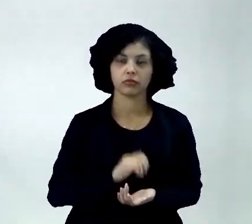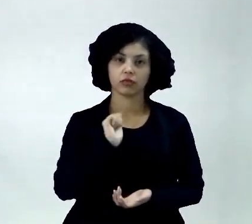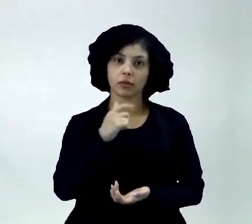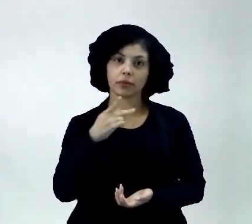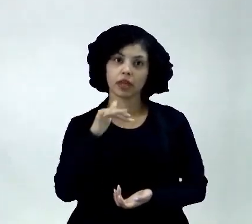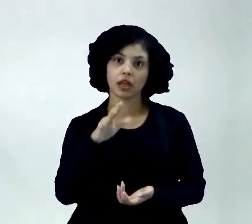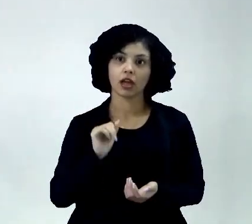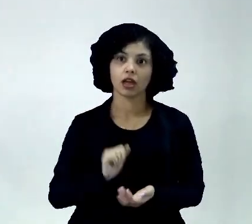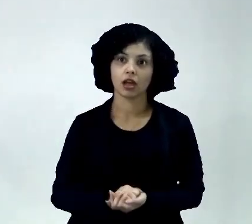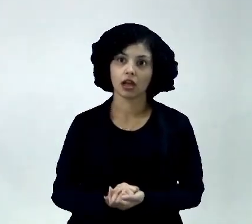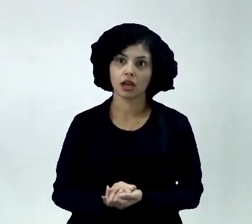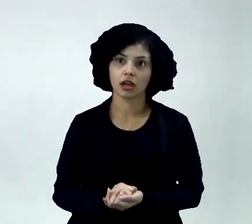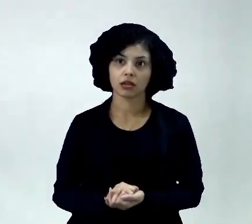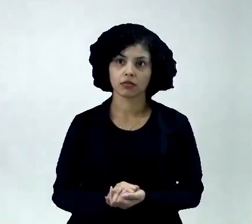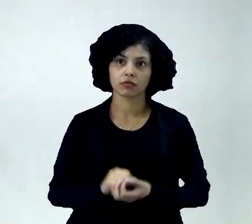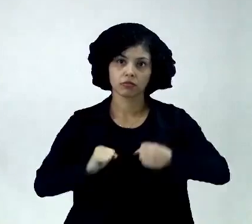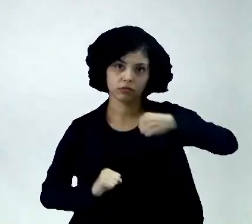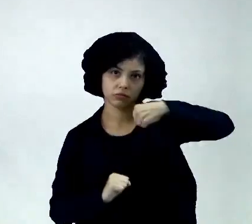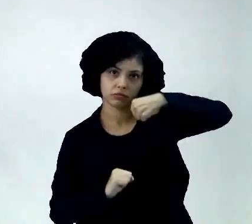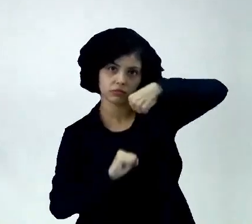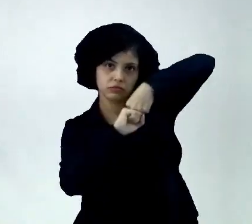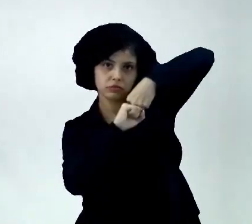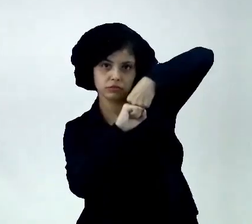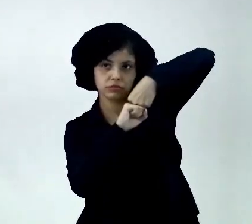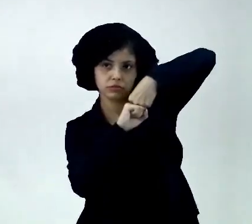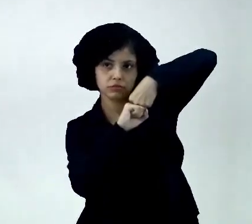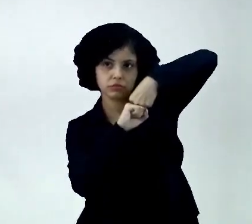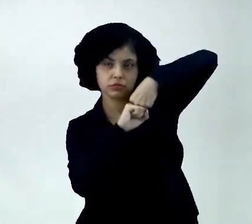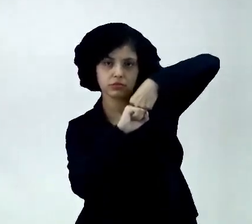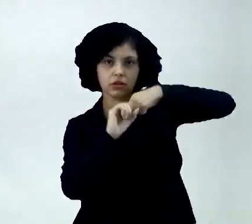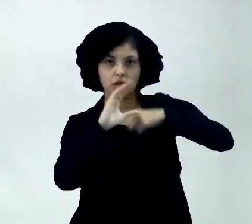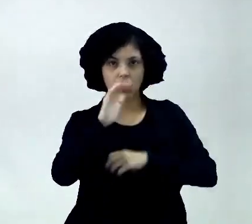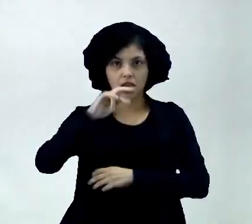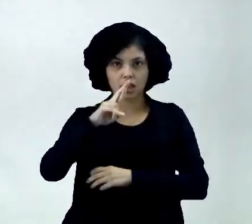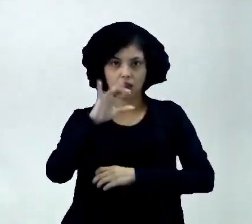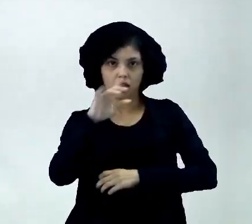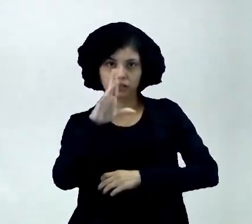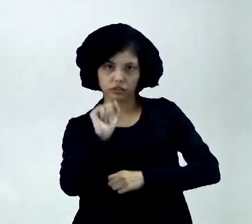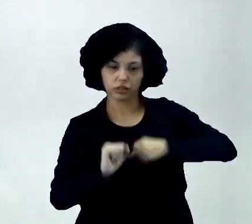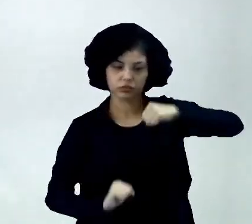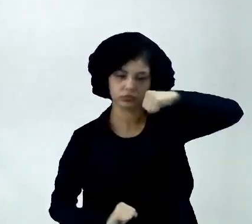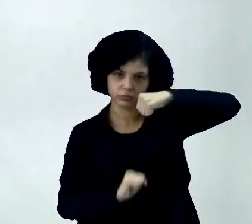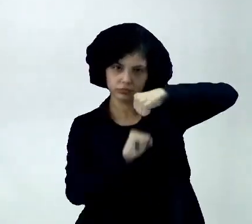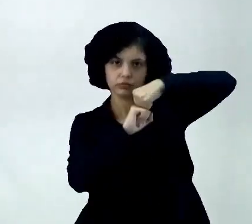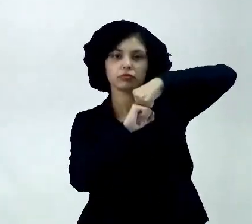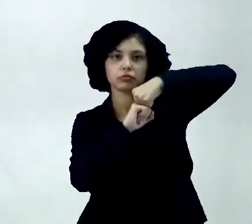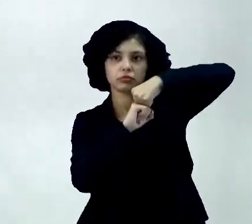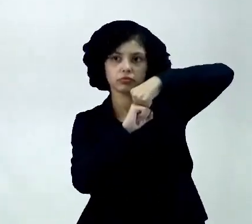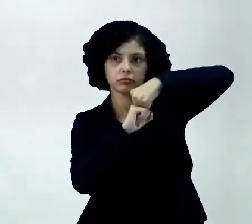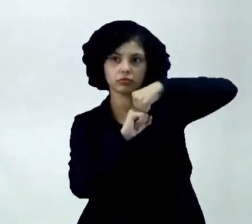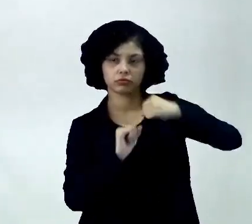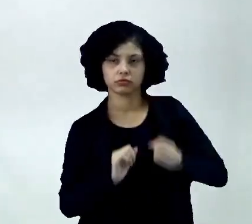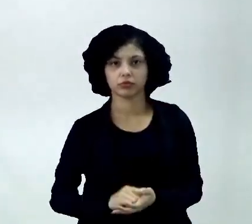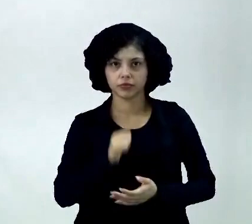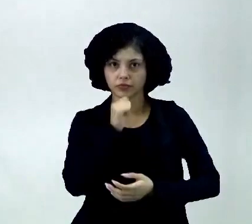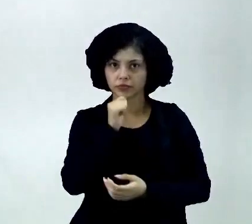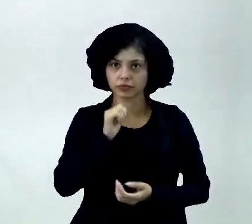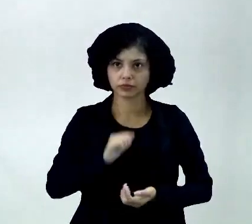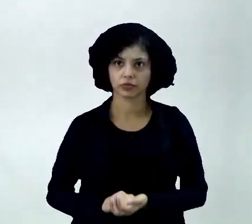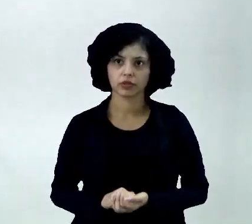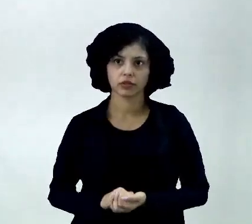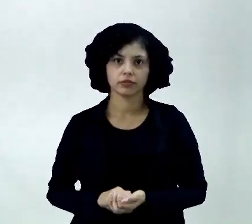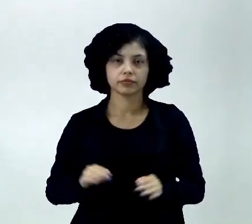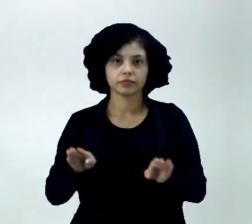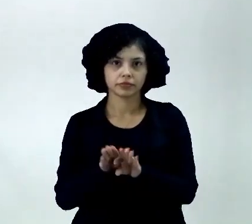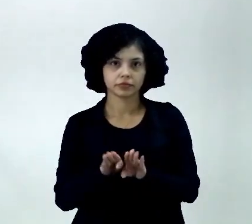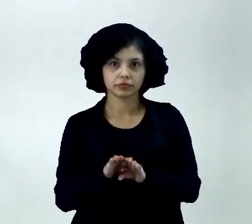apendicular é porque ele está, vamos colocar, empendurado. Pensem que ele está anexado, é apêndice, é aquilo que faz parte, mas só está